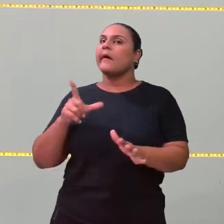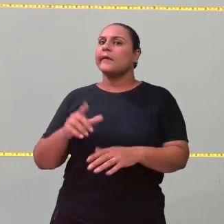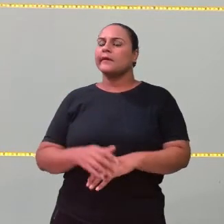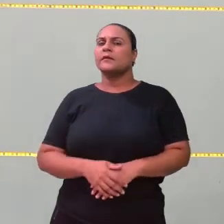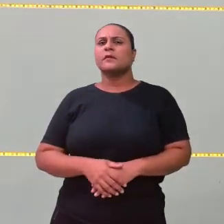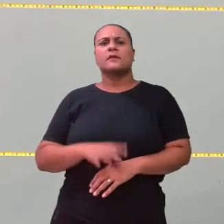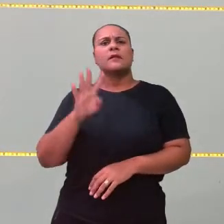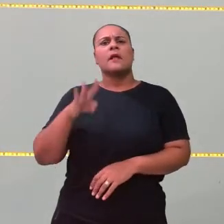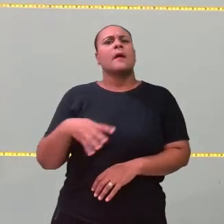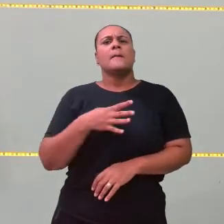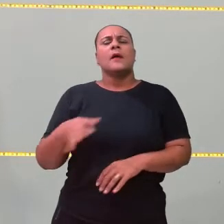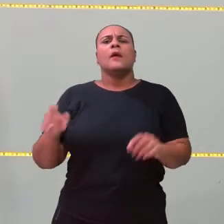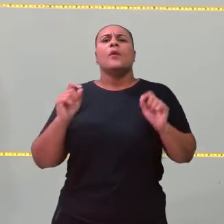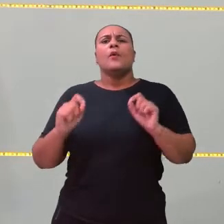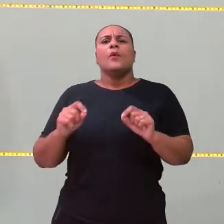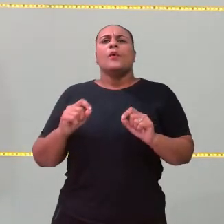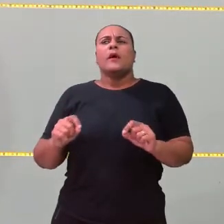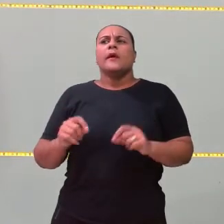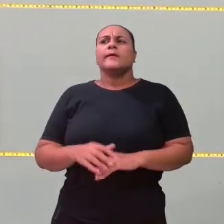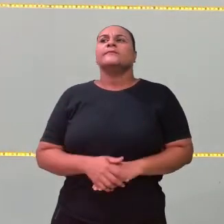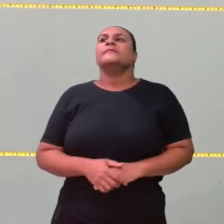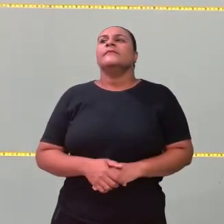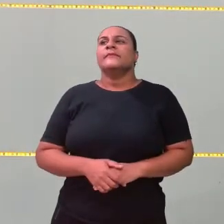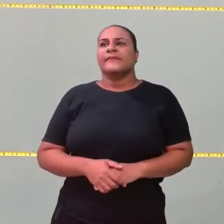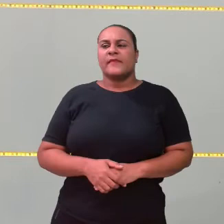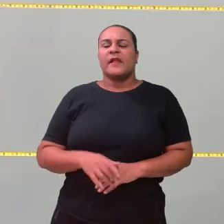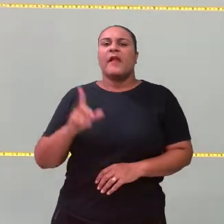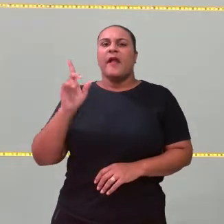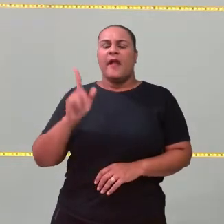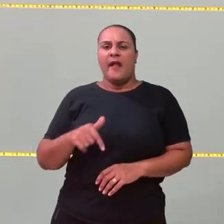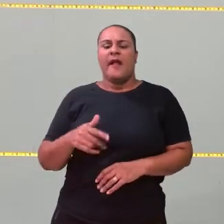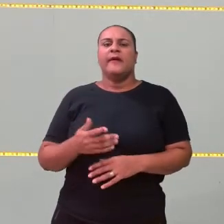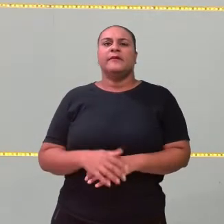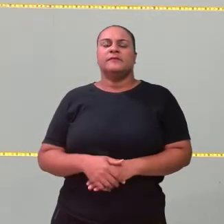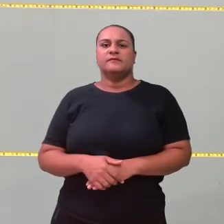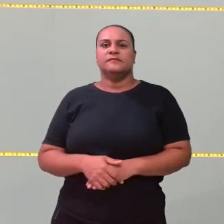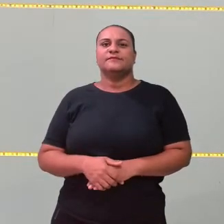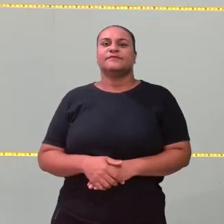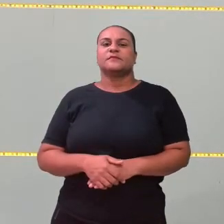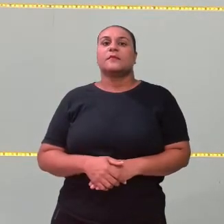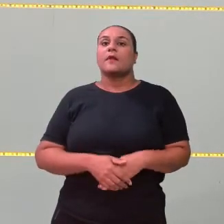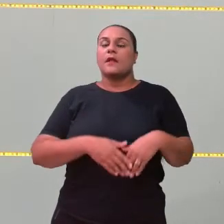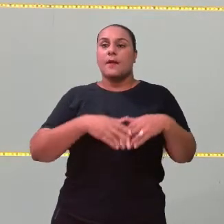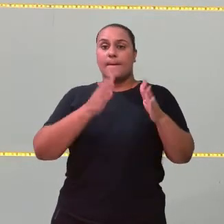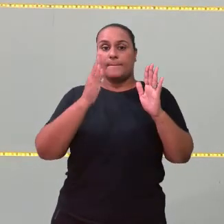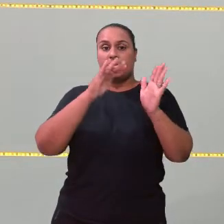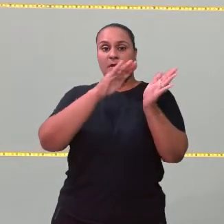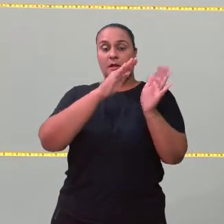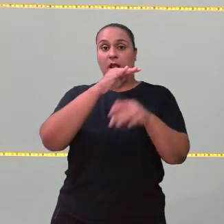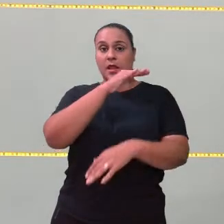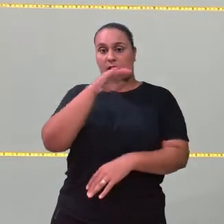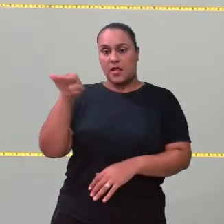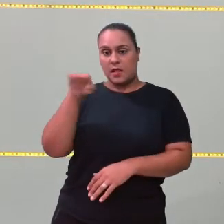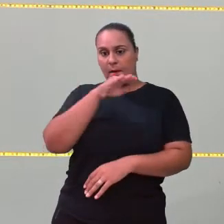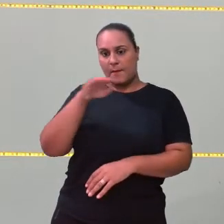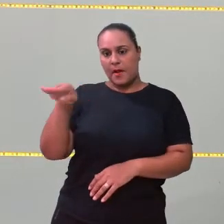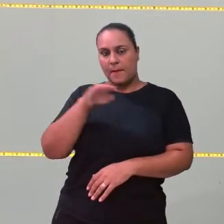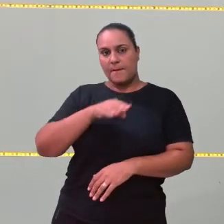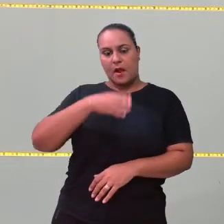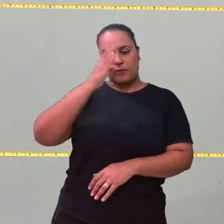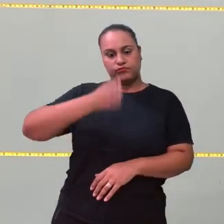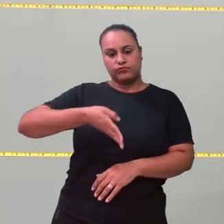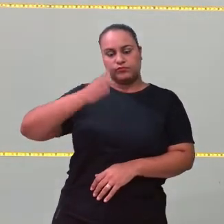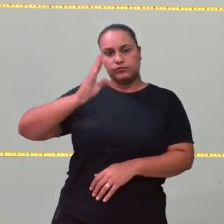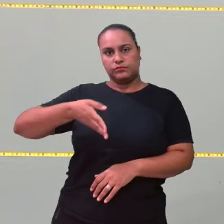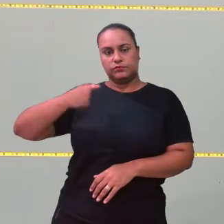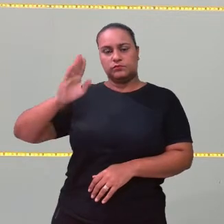uma tabela? A tabela nada mais é do que o encontro de linhas e coluna. Então, toda